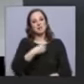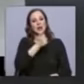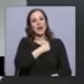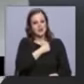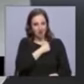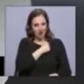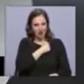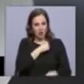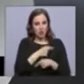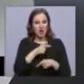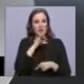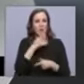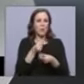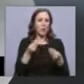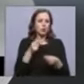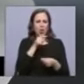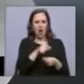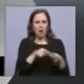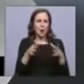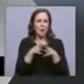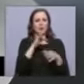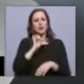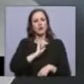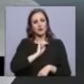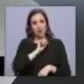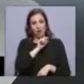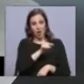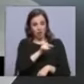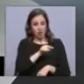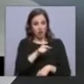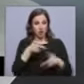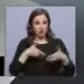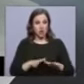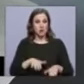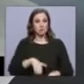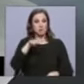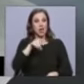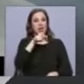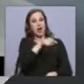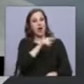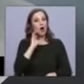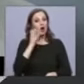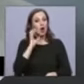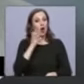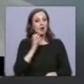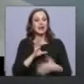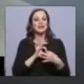tem muita família a família então é